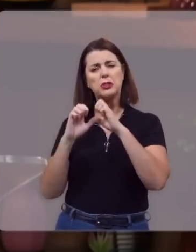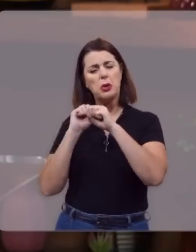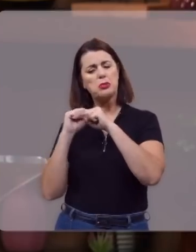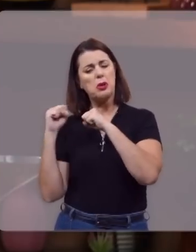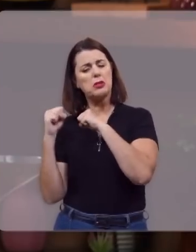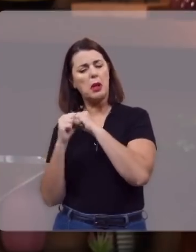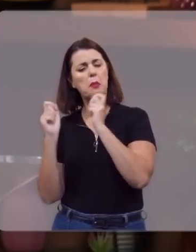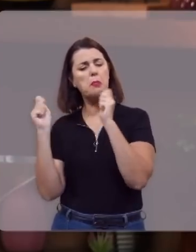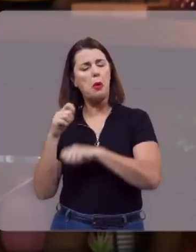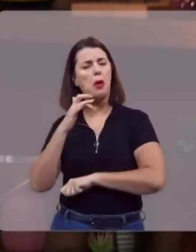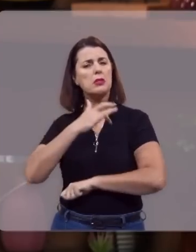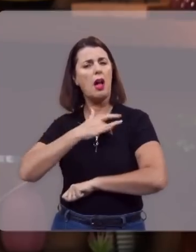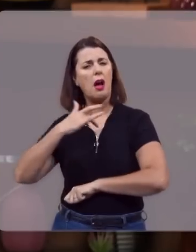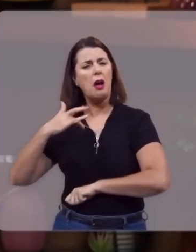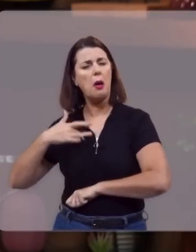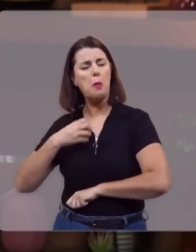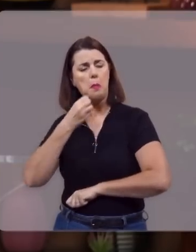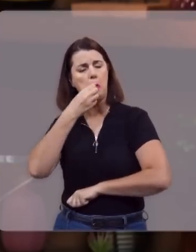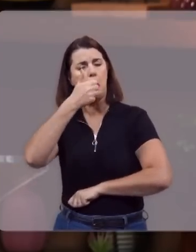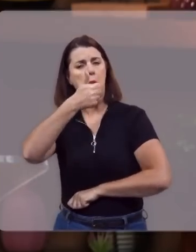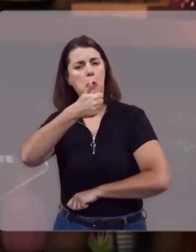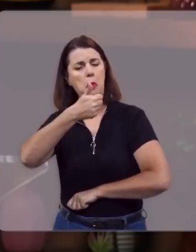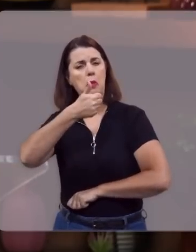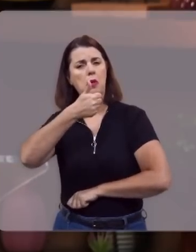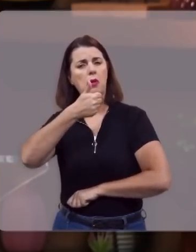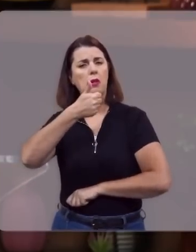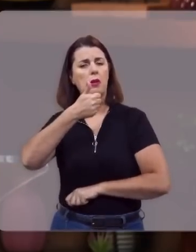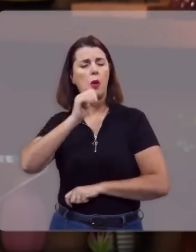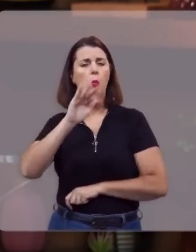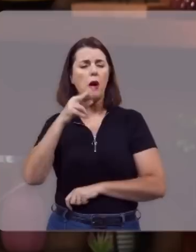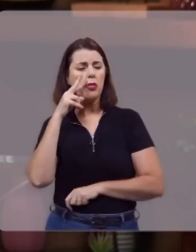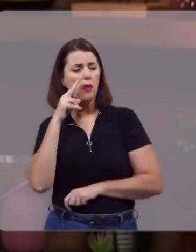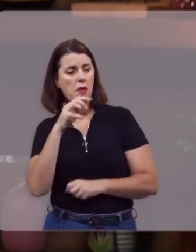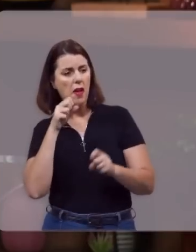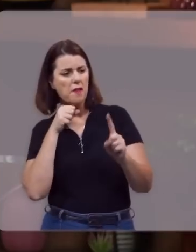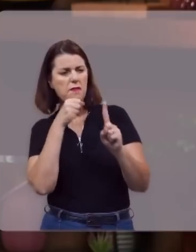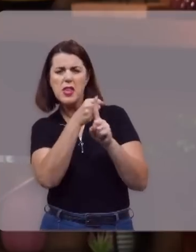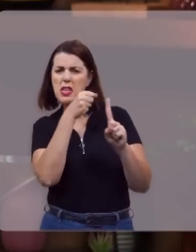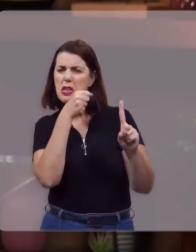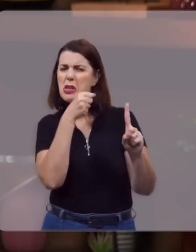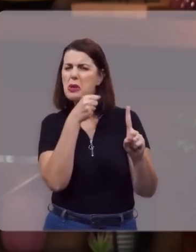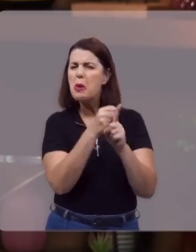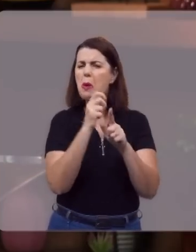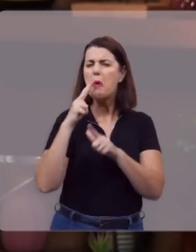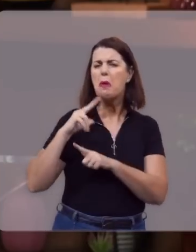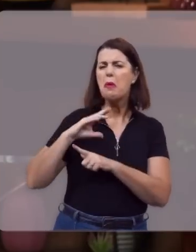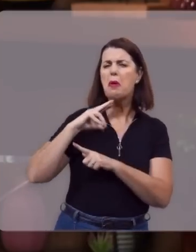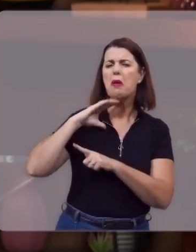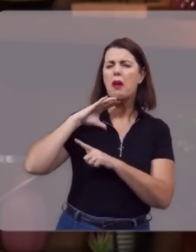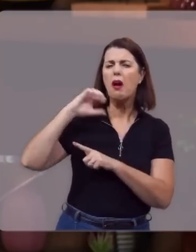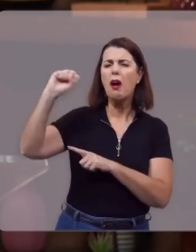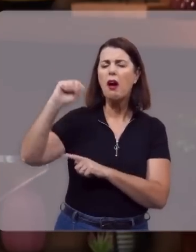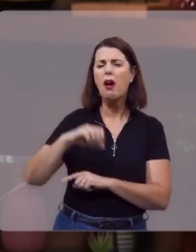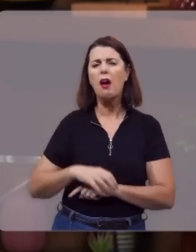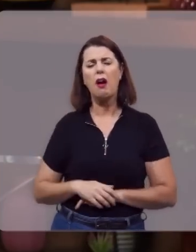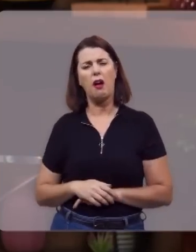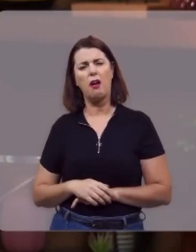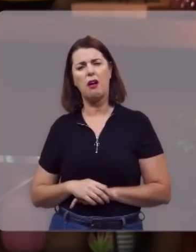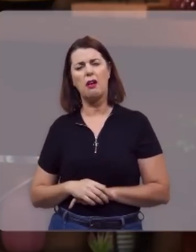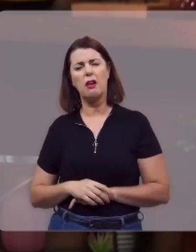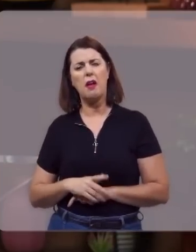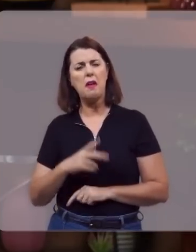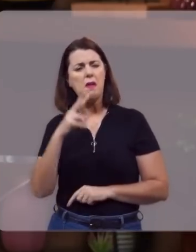que poderia ser saudável, benéfica, quando você vê a violência campeando, quando você vê